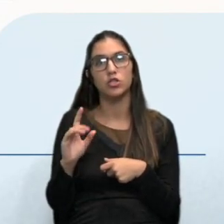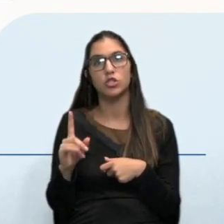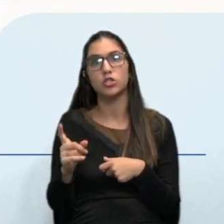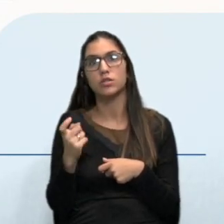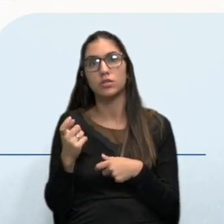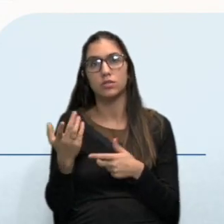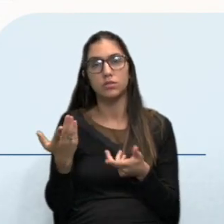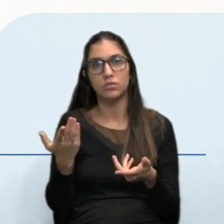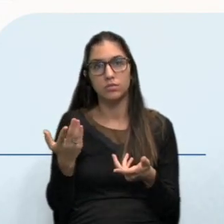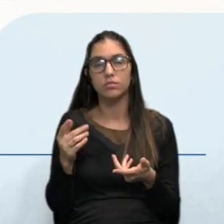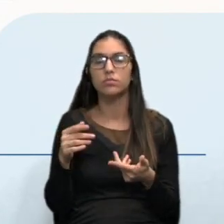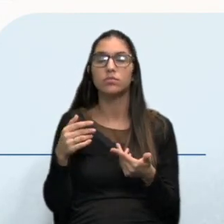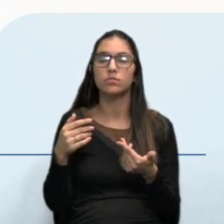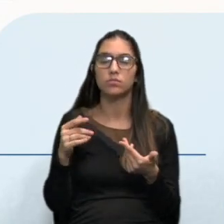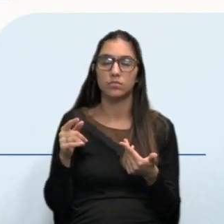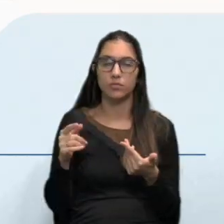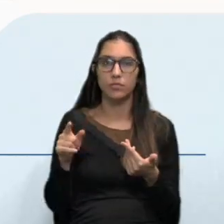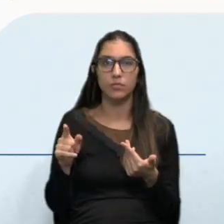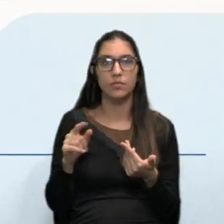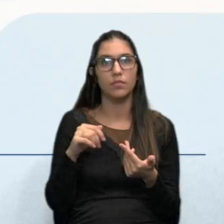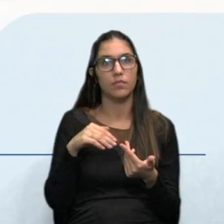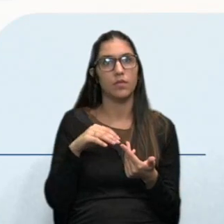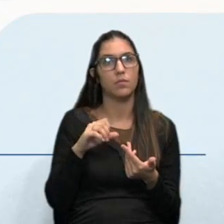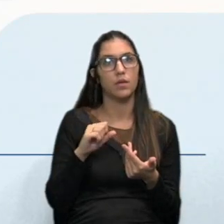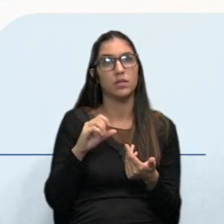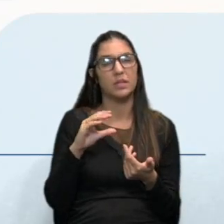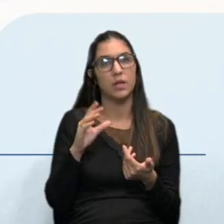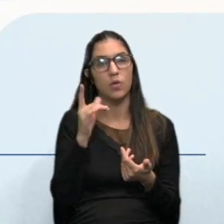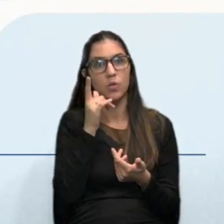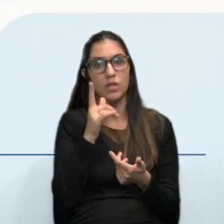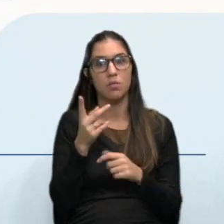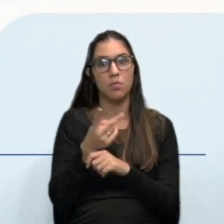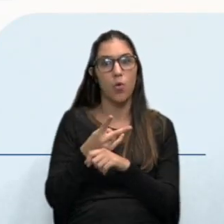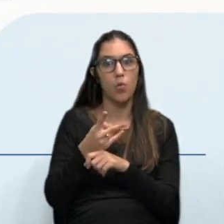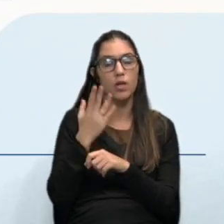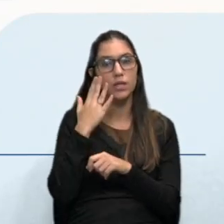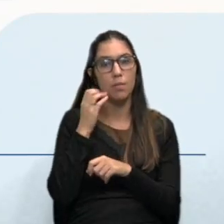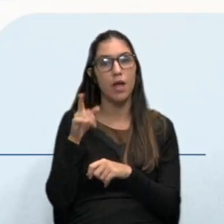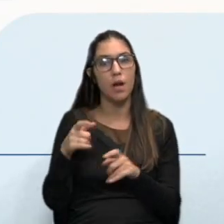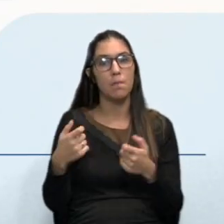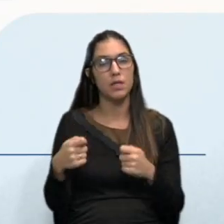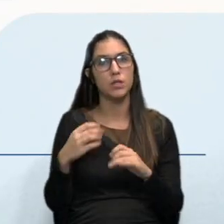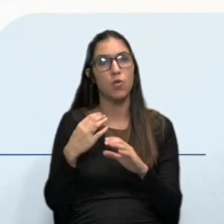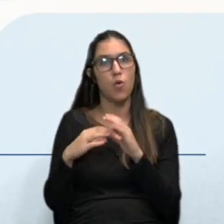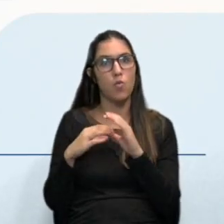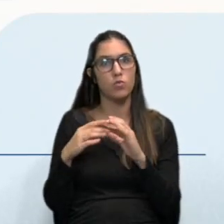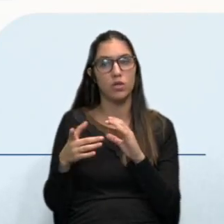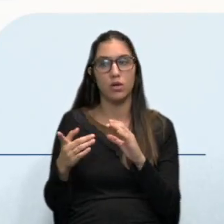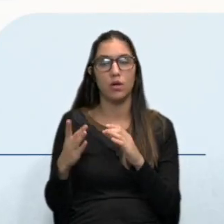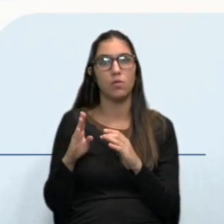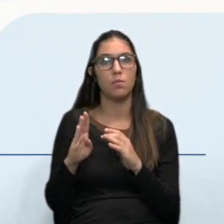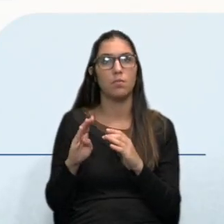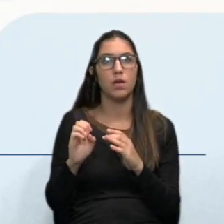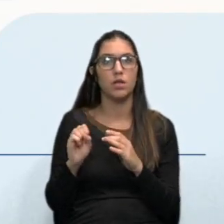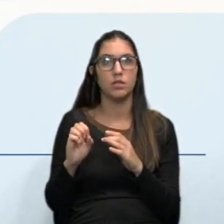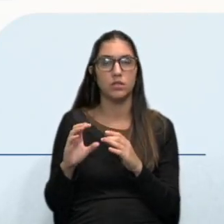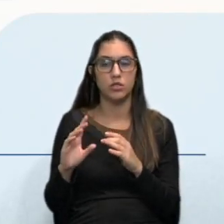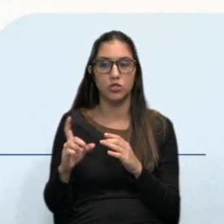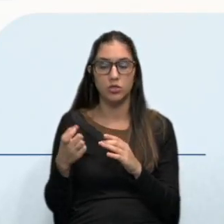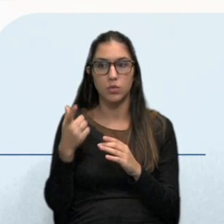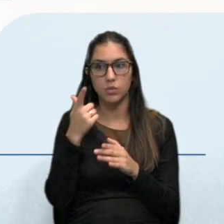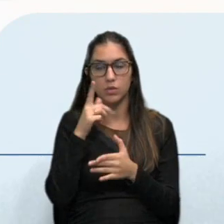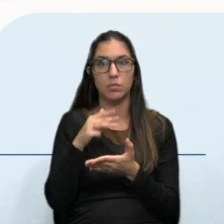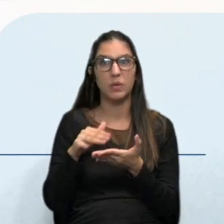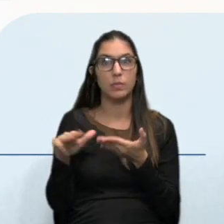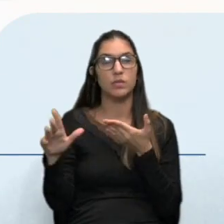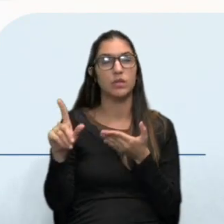X. Então, a MSC consegue procurar e saber que ela tem que se comunicar com essa BSC X para mandar a mensagem,